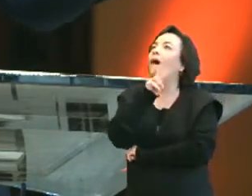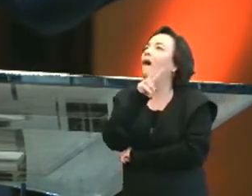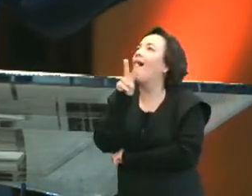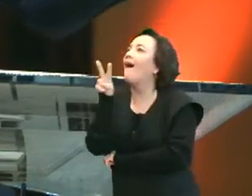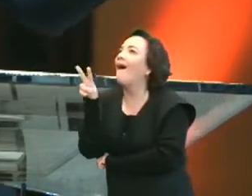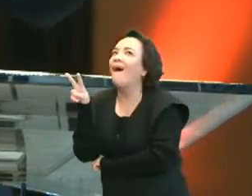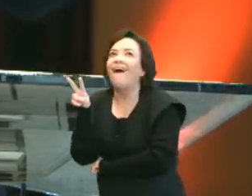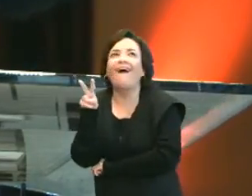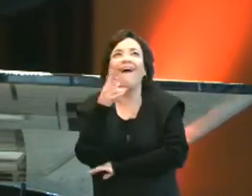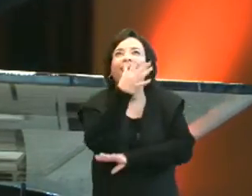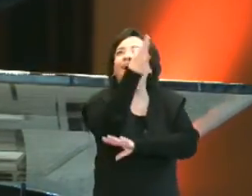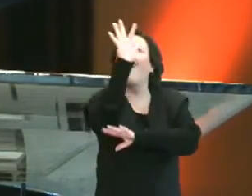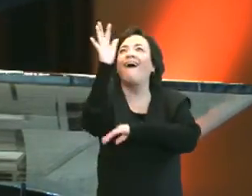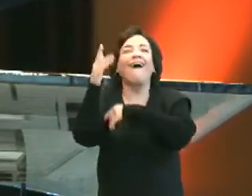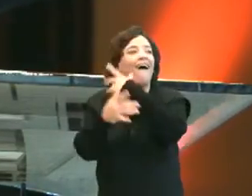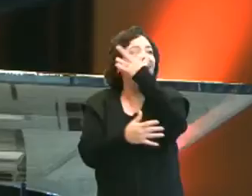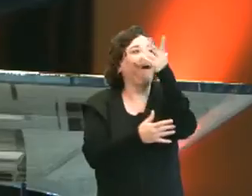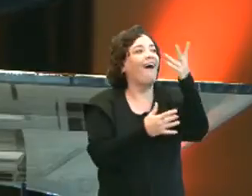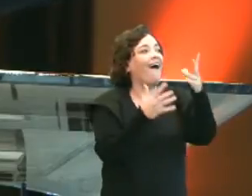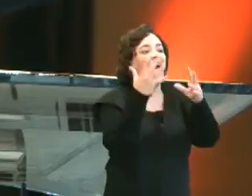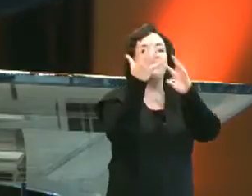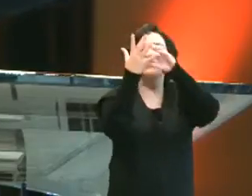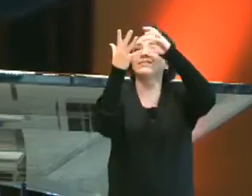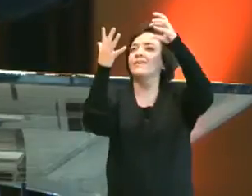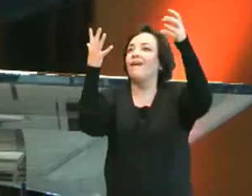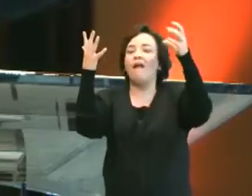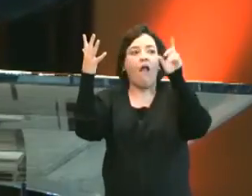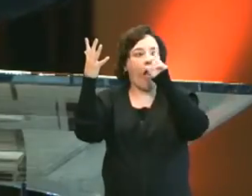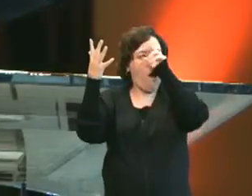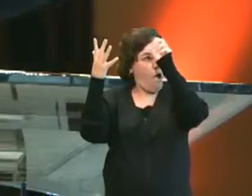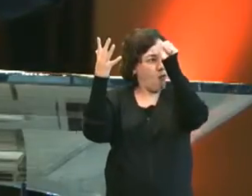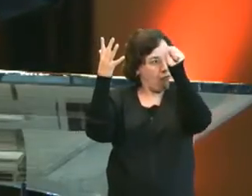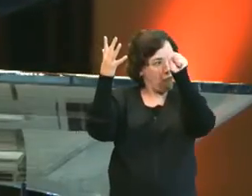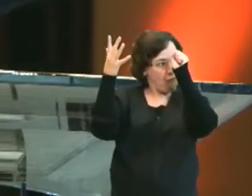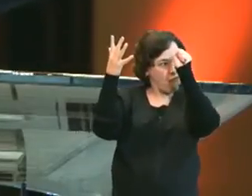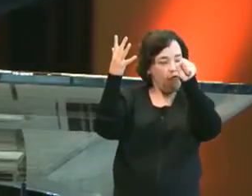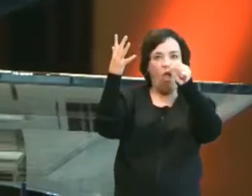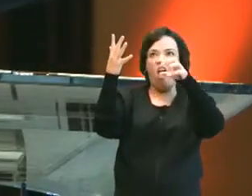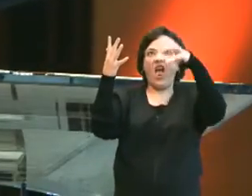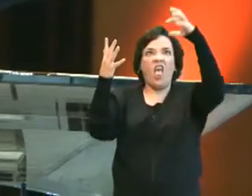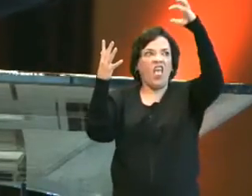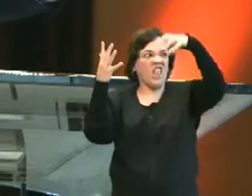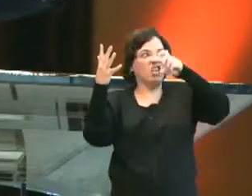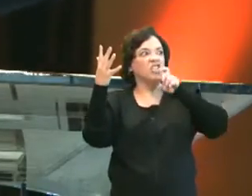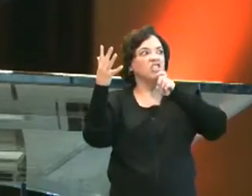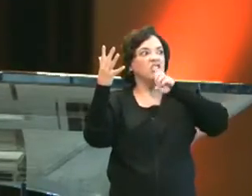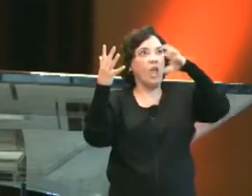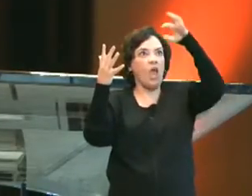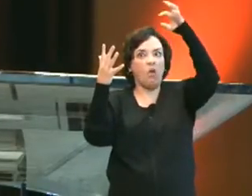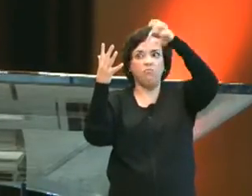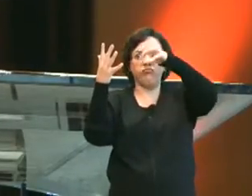As árvores que tinham galhos fortes, acumulavam neve, mais neve, mais neve,